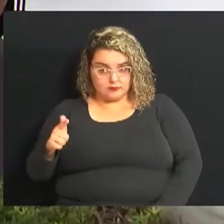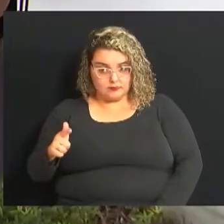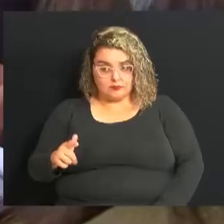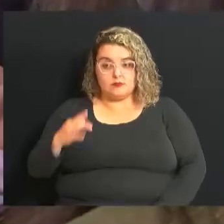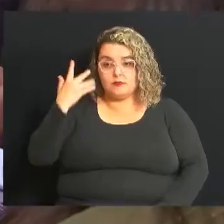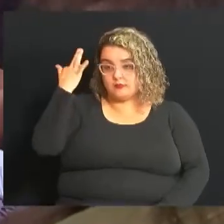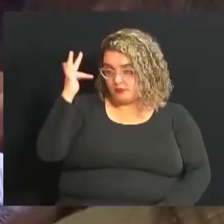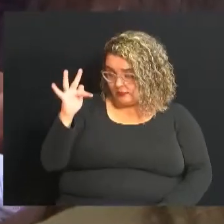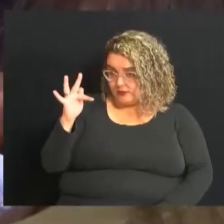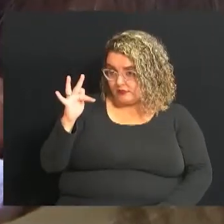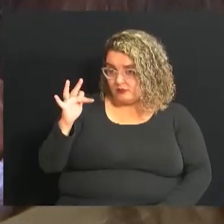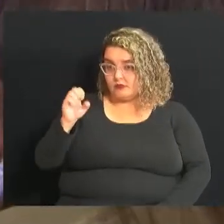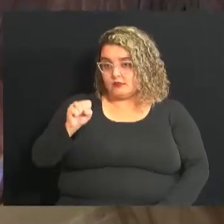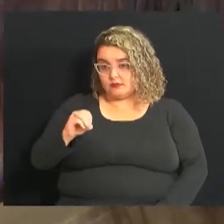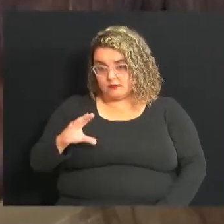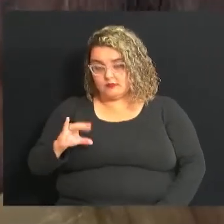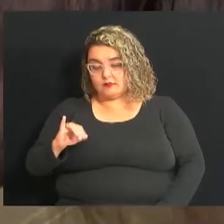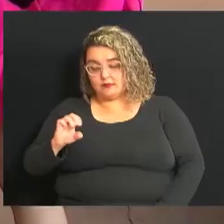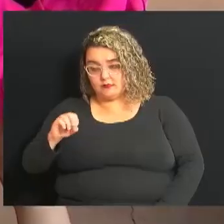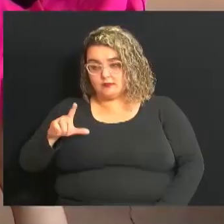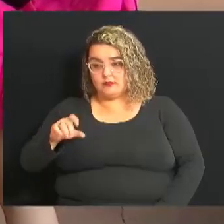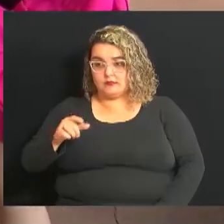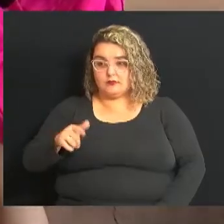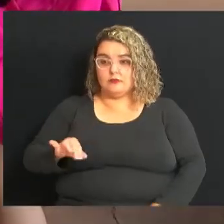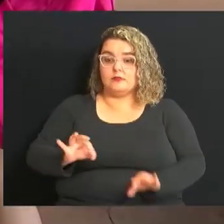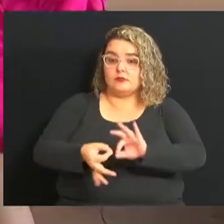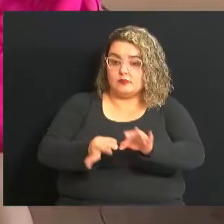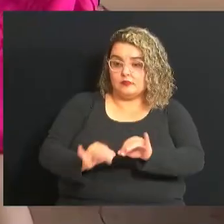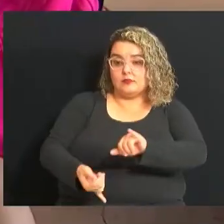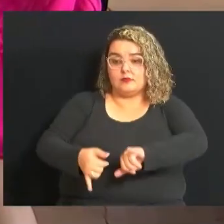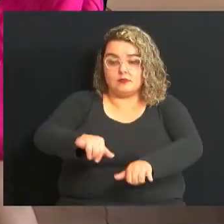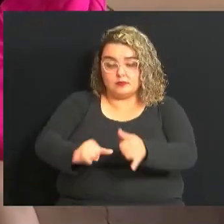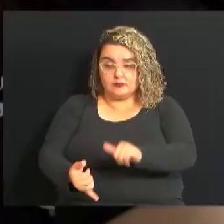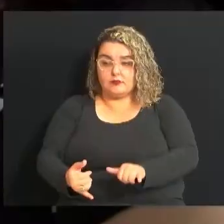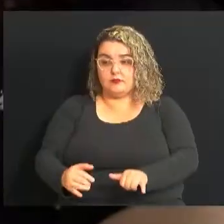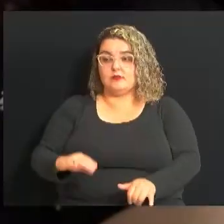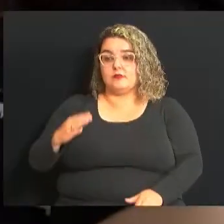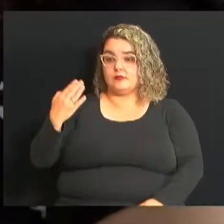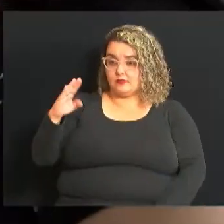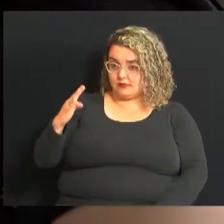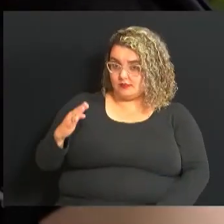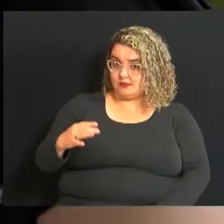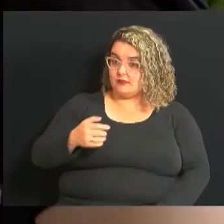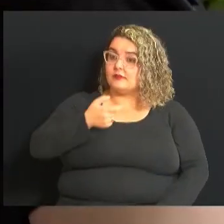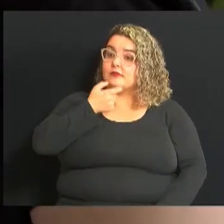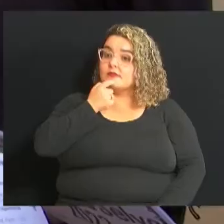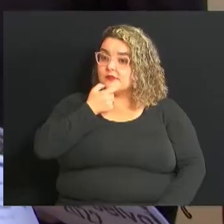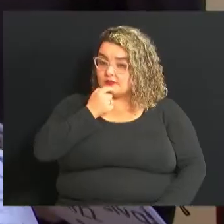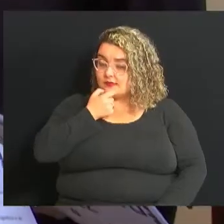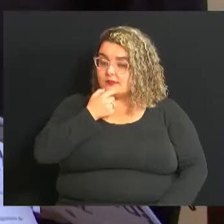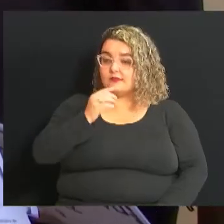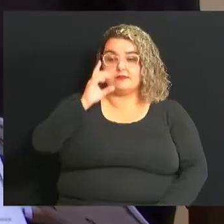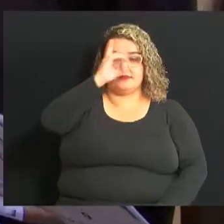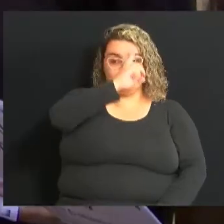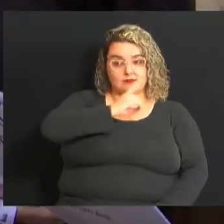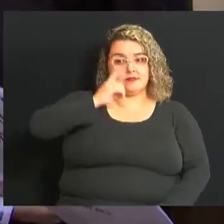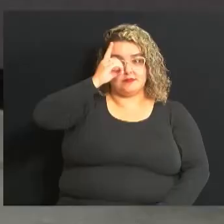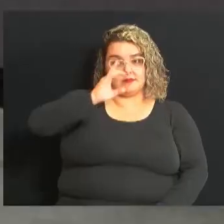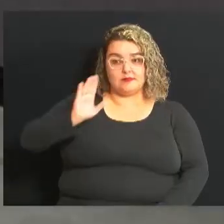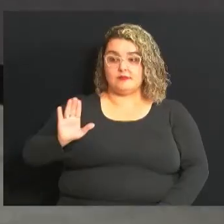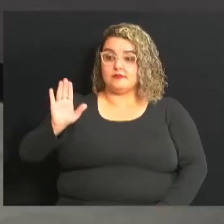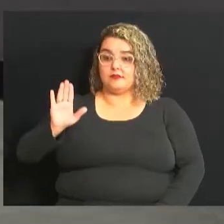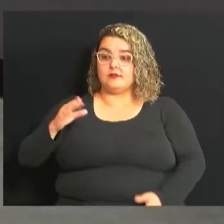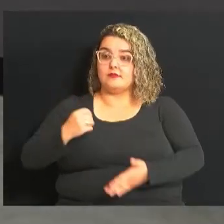filosofia, sociologia, física, química, biologia e inglês. Domingo, os candidatos devem levar